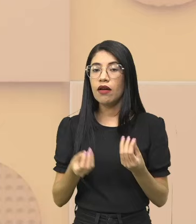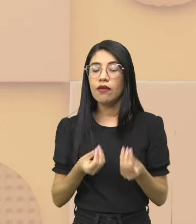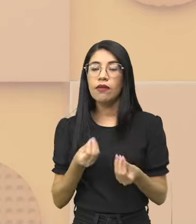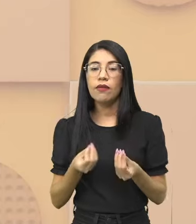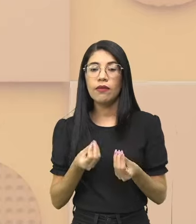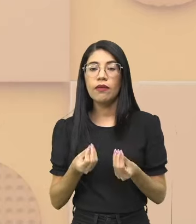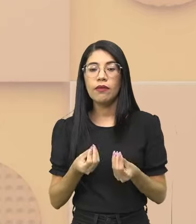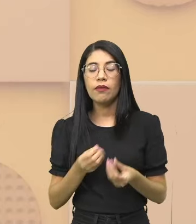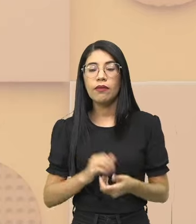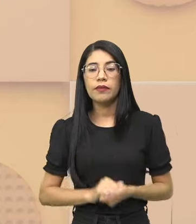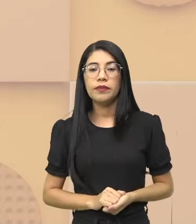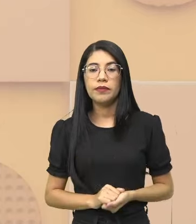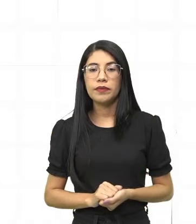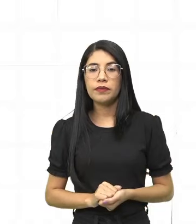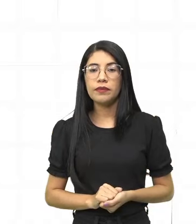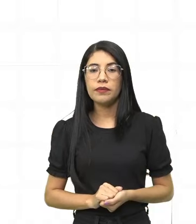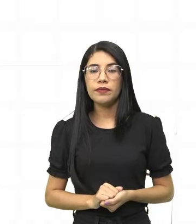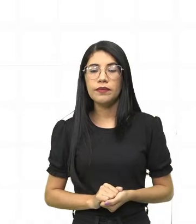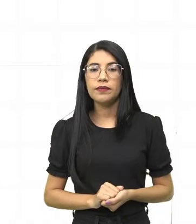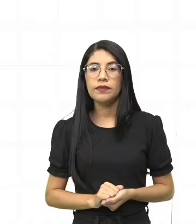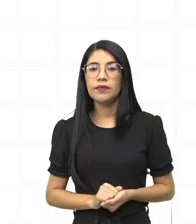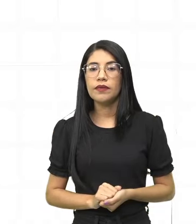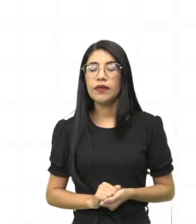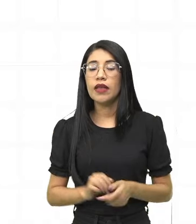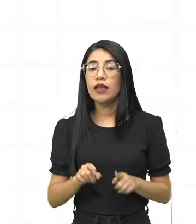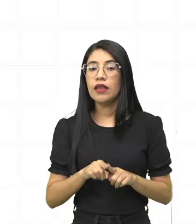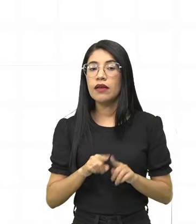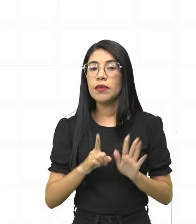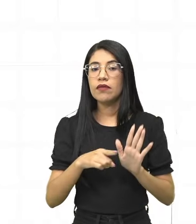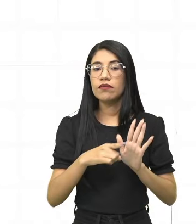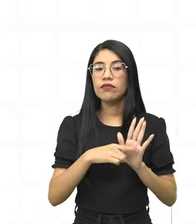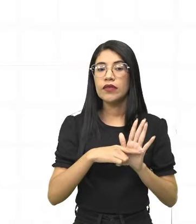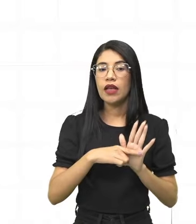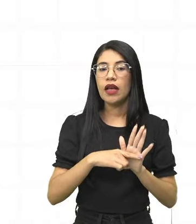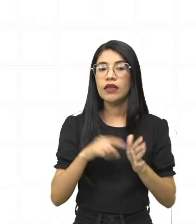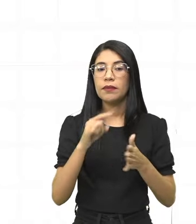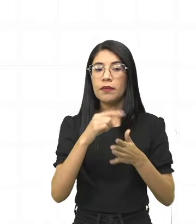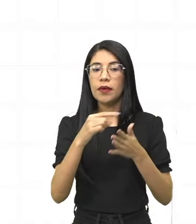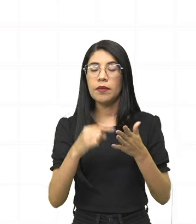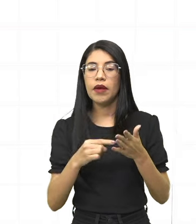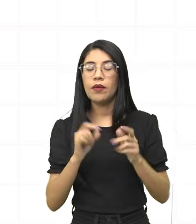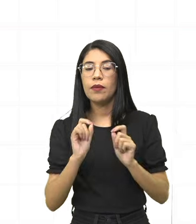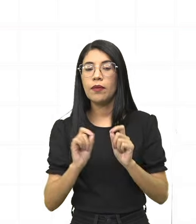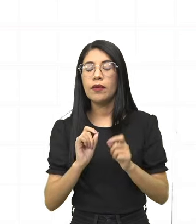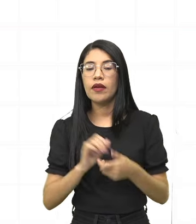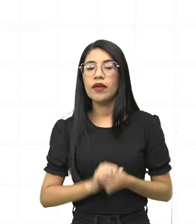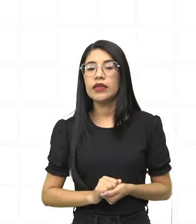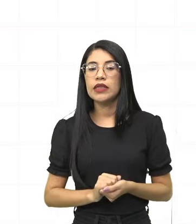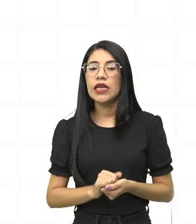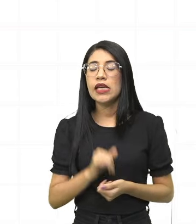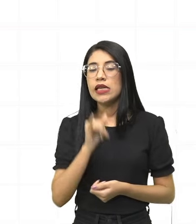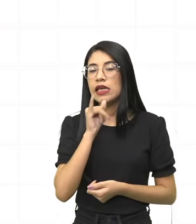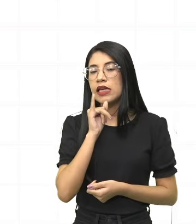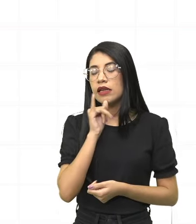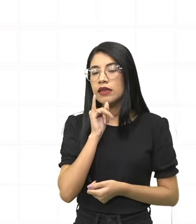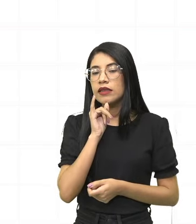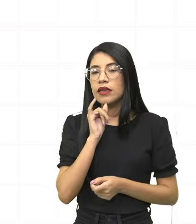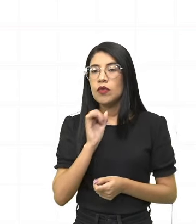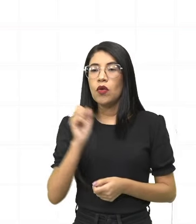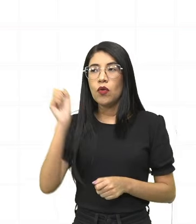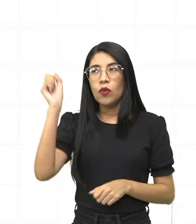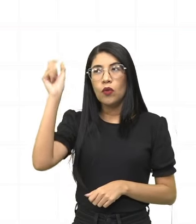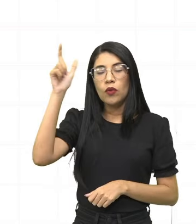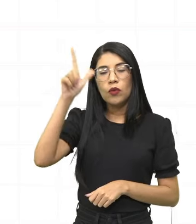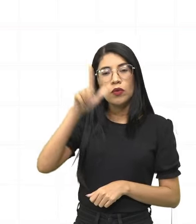nessa moradia. Além dessas desvantagens, temos a intermitência com relação à